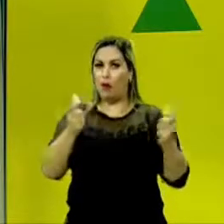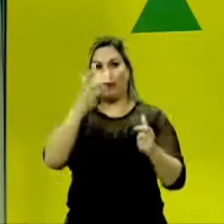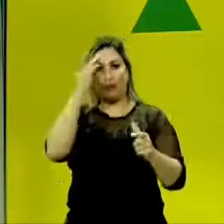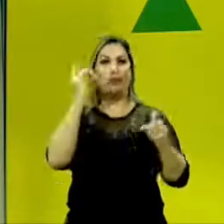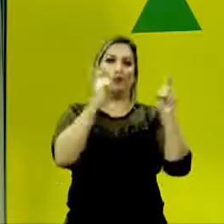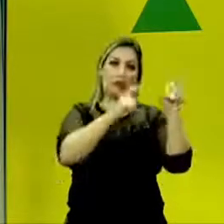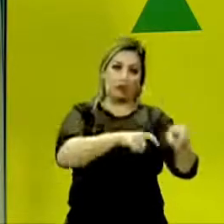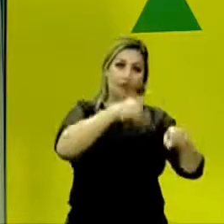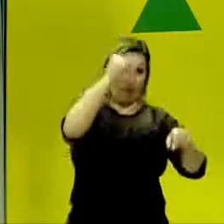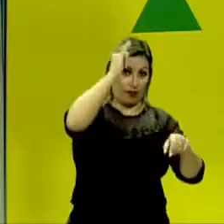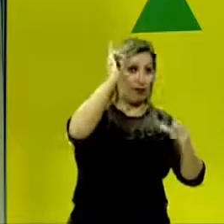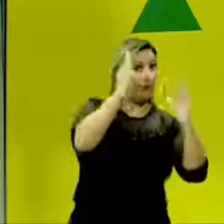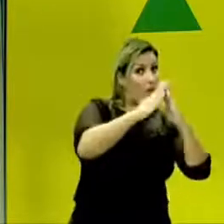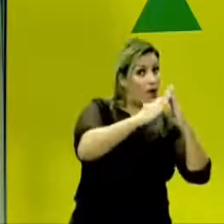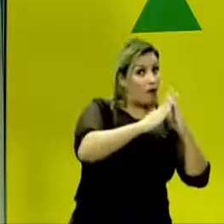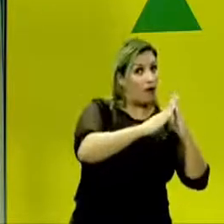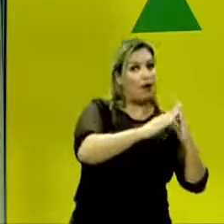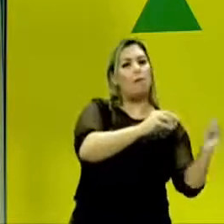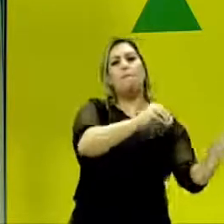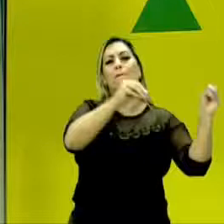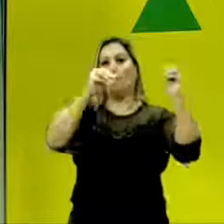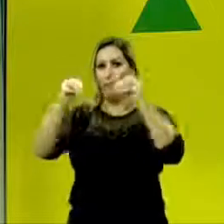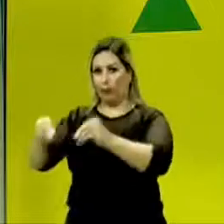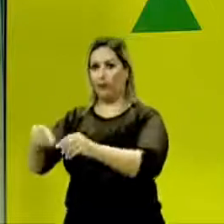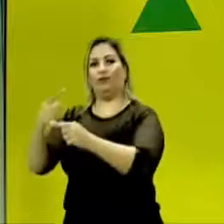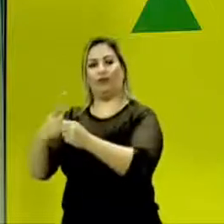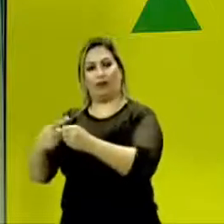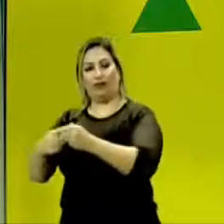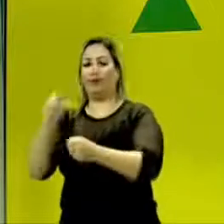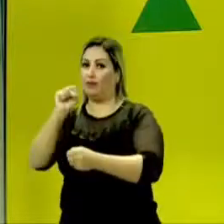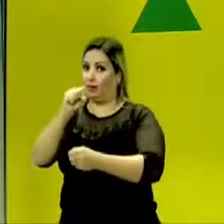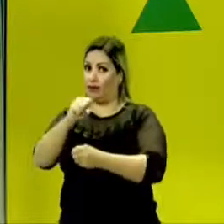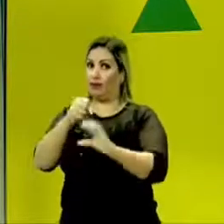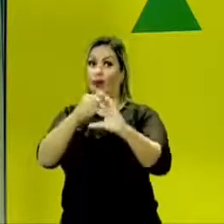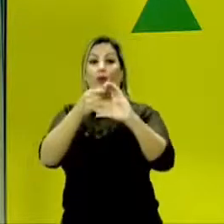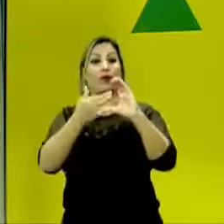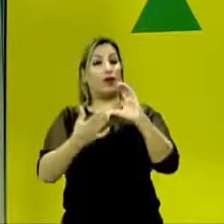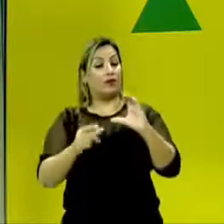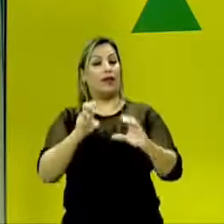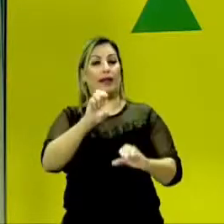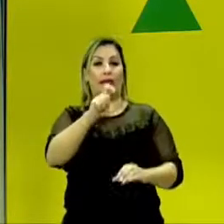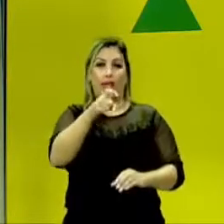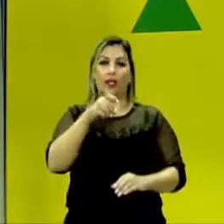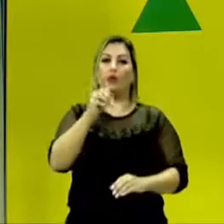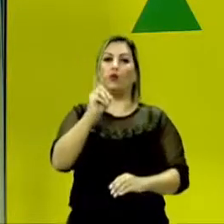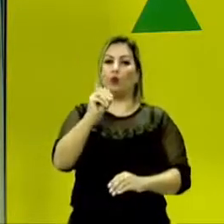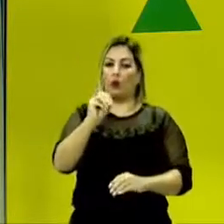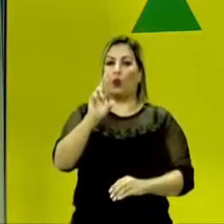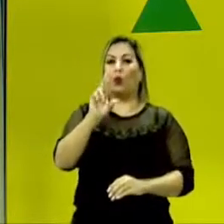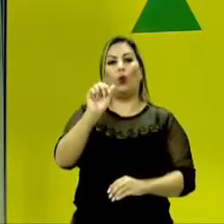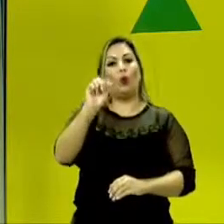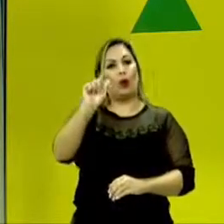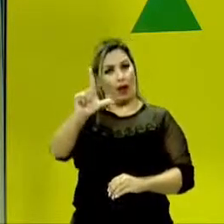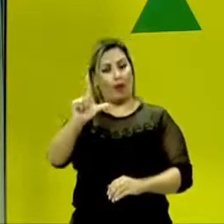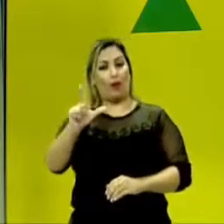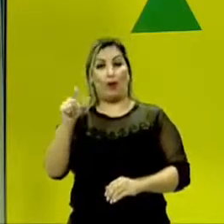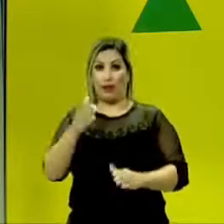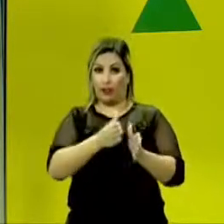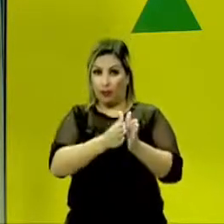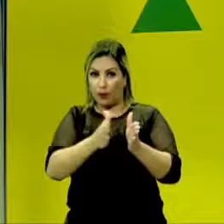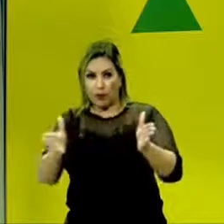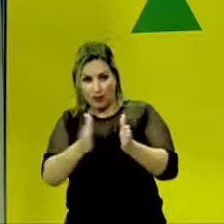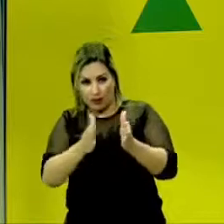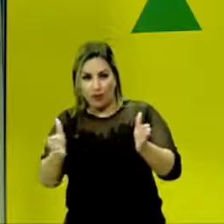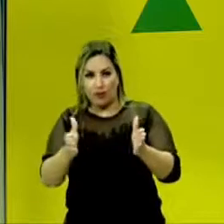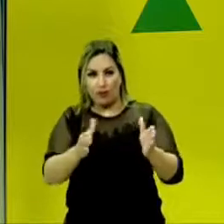campo vai em direção à cidade. E isso a gente vai caracterizar como êxodo rural, tá? Nesse processo, então, do